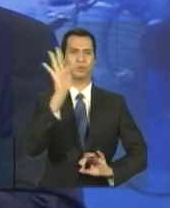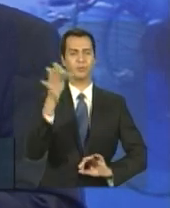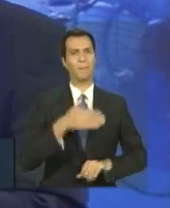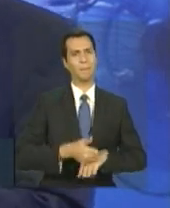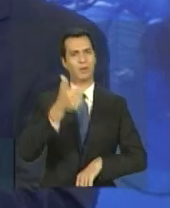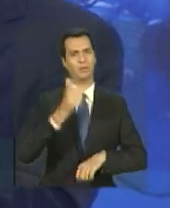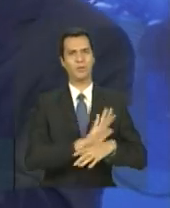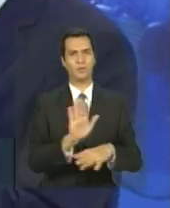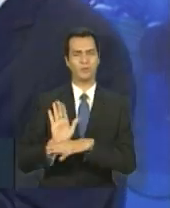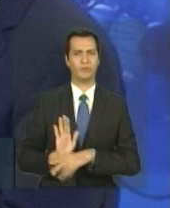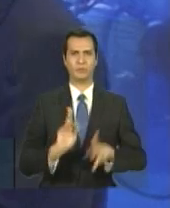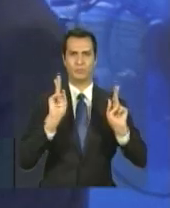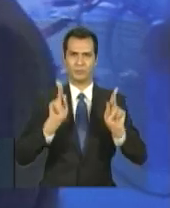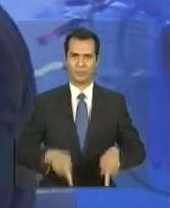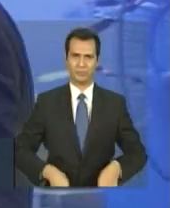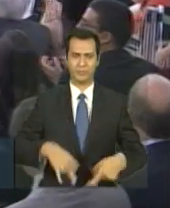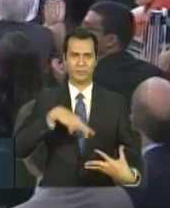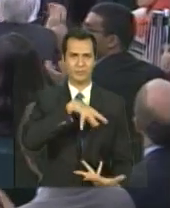Muito obrigado.